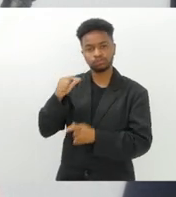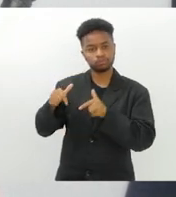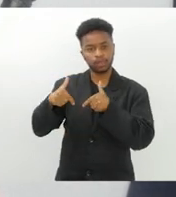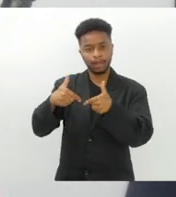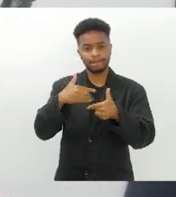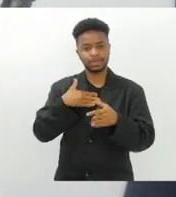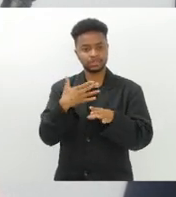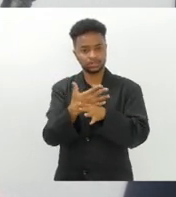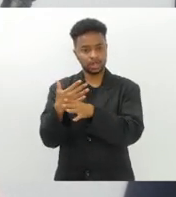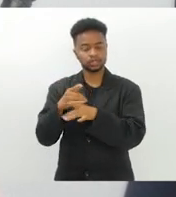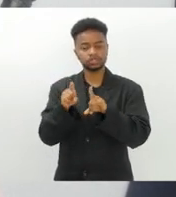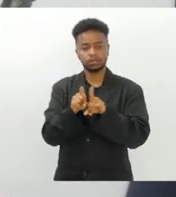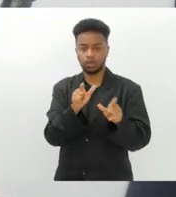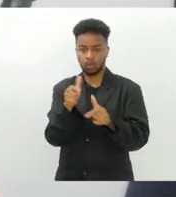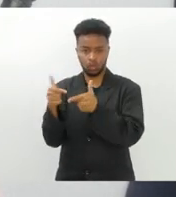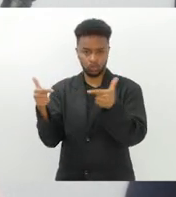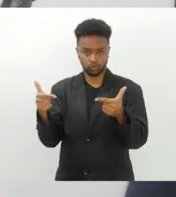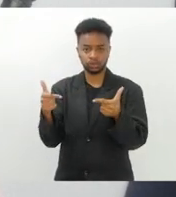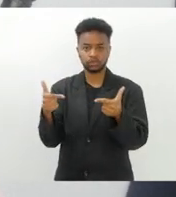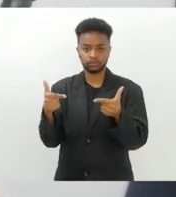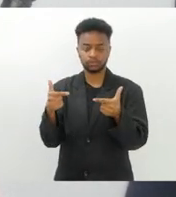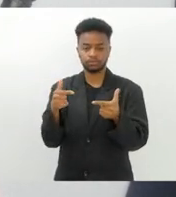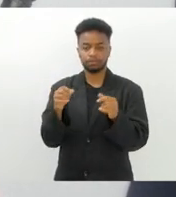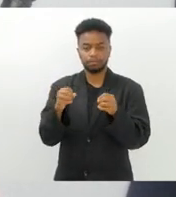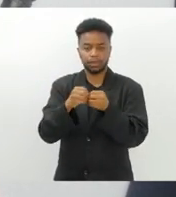municípios adjacentes ao meu, lá em São Gonçalo.